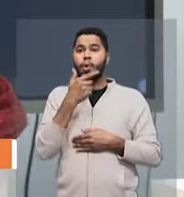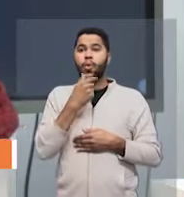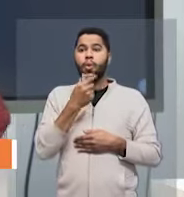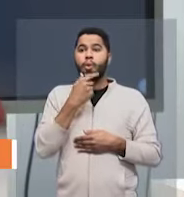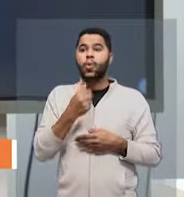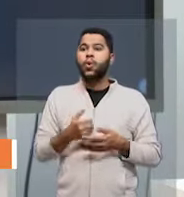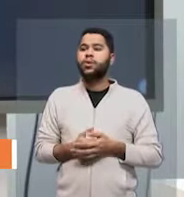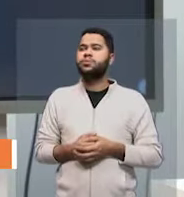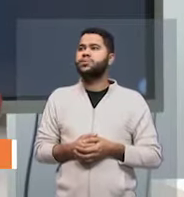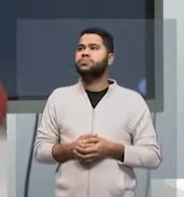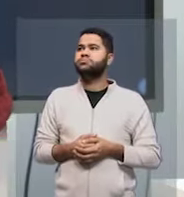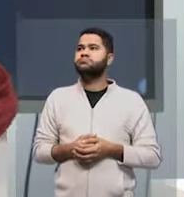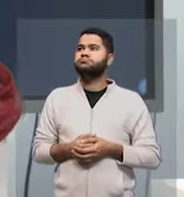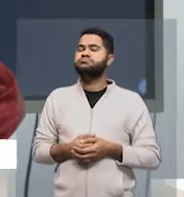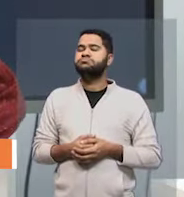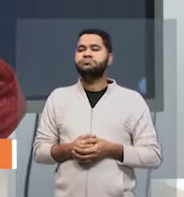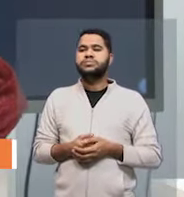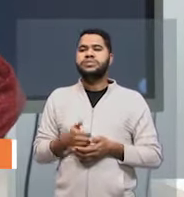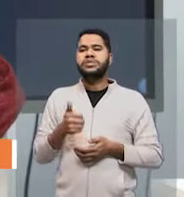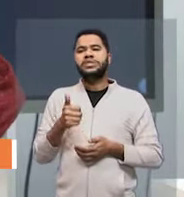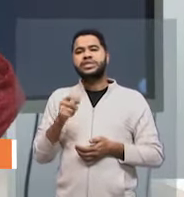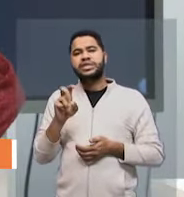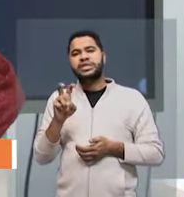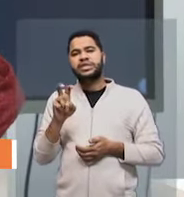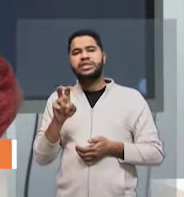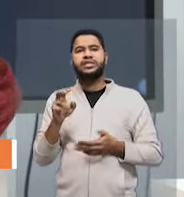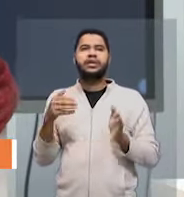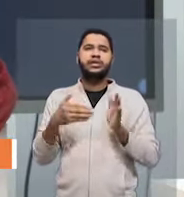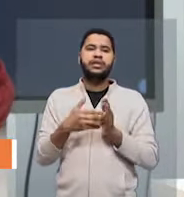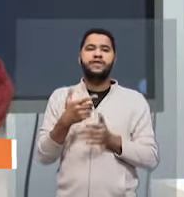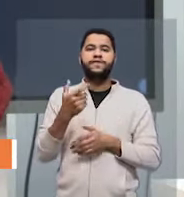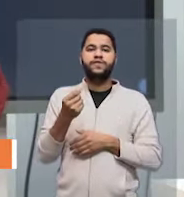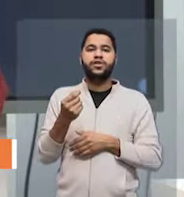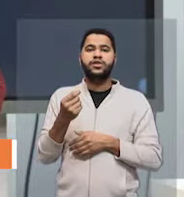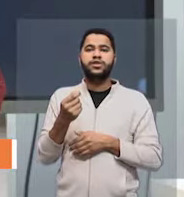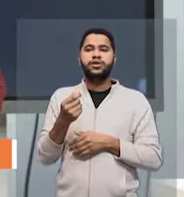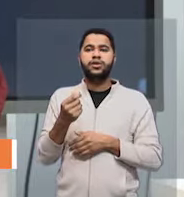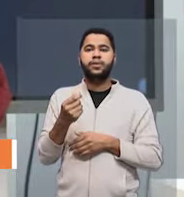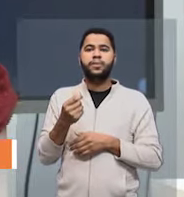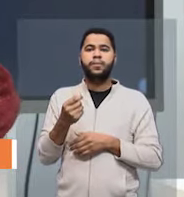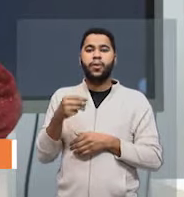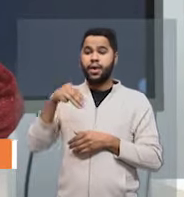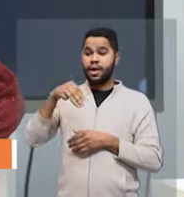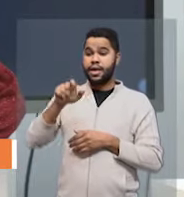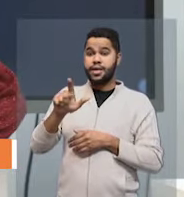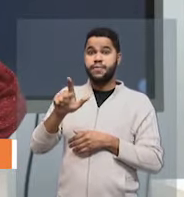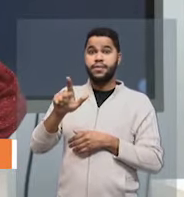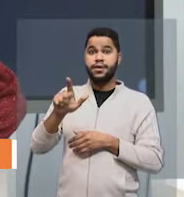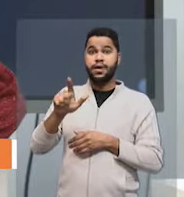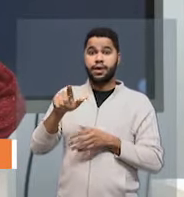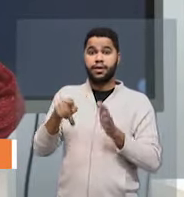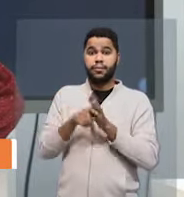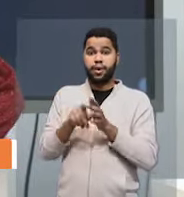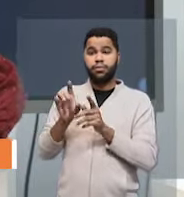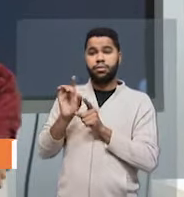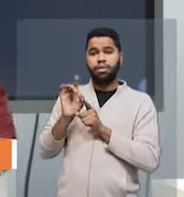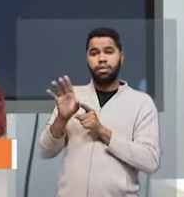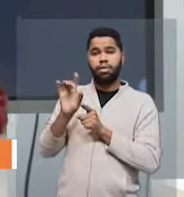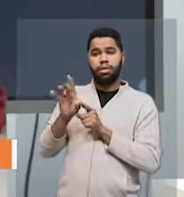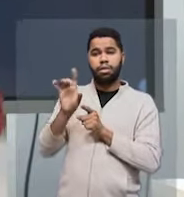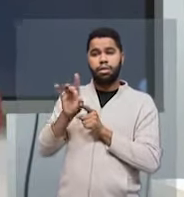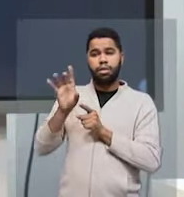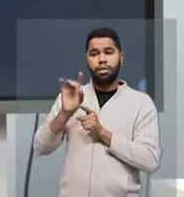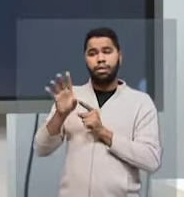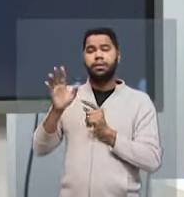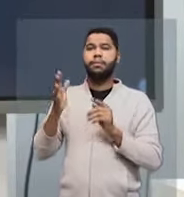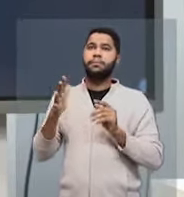libera em torno de 15 a 20 milhões por ml de sêmen liberado. Se ele